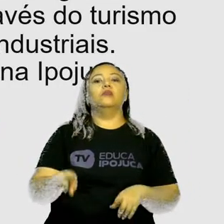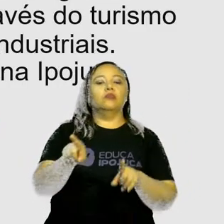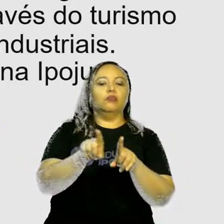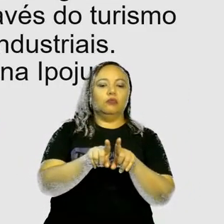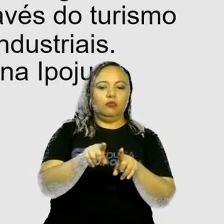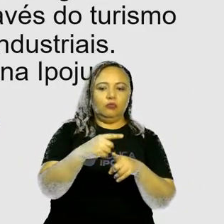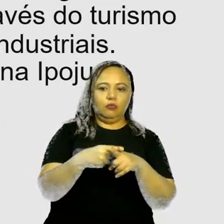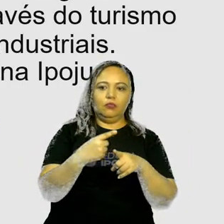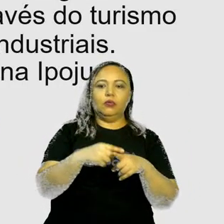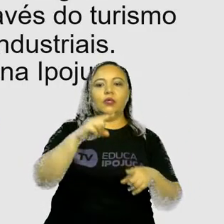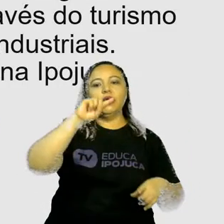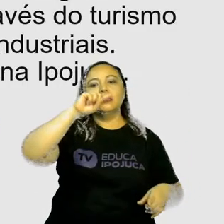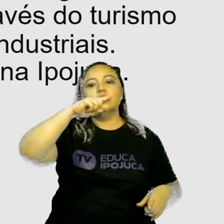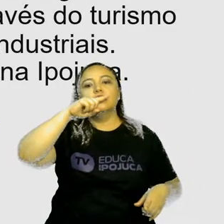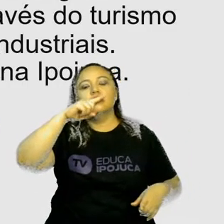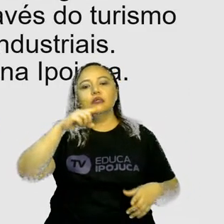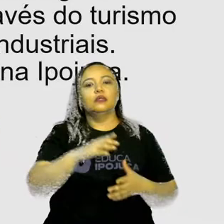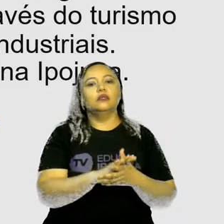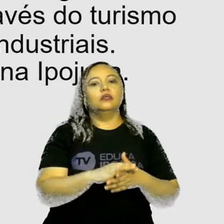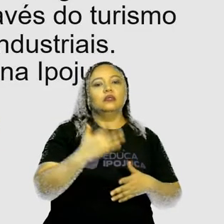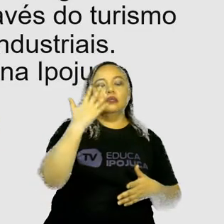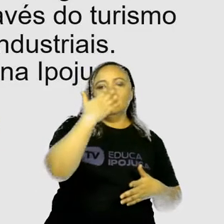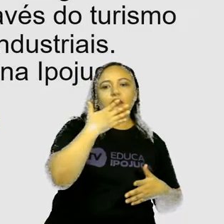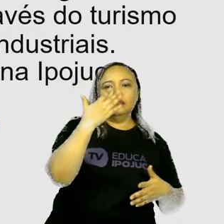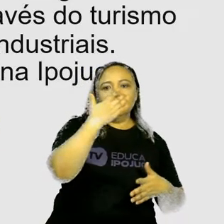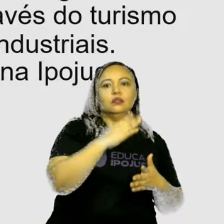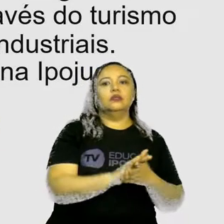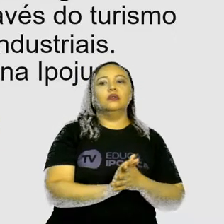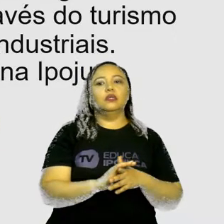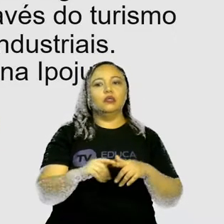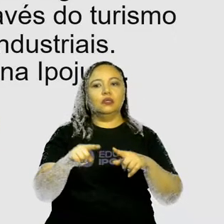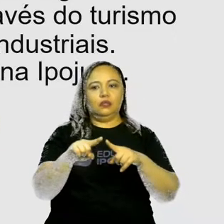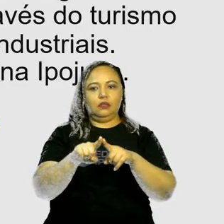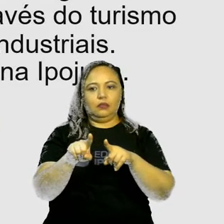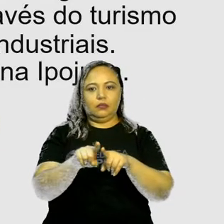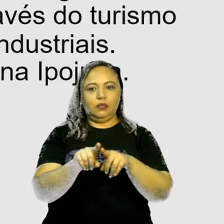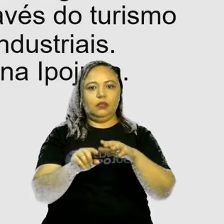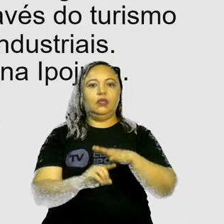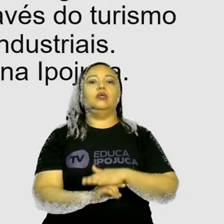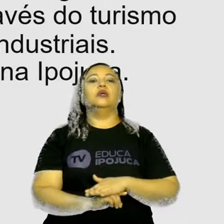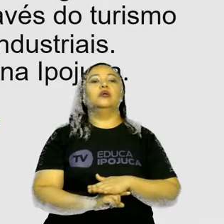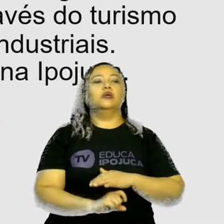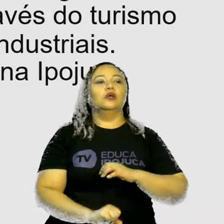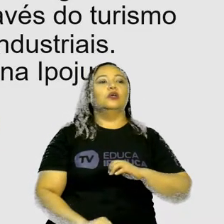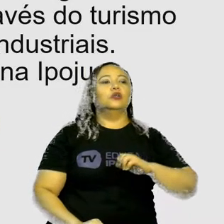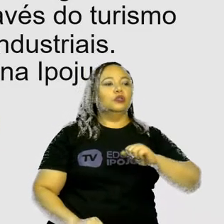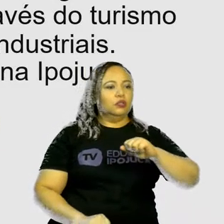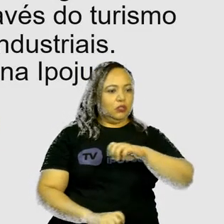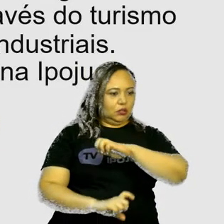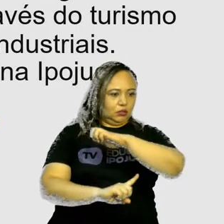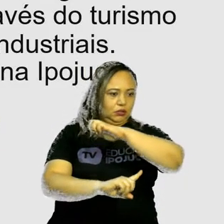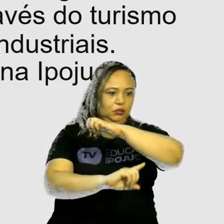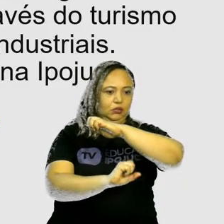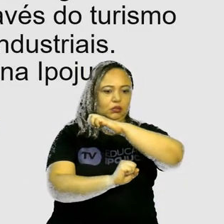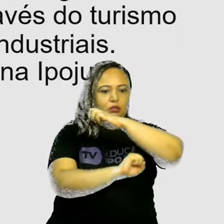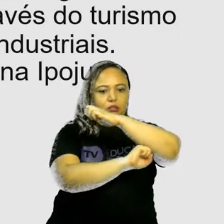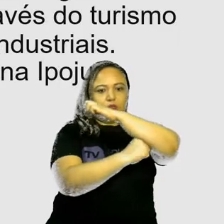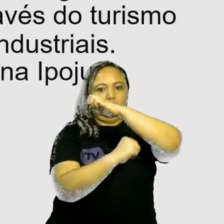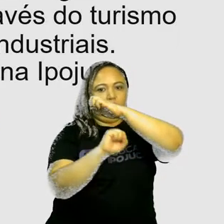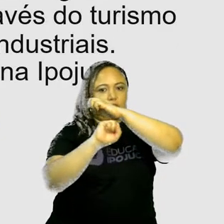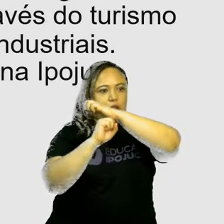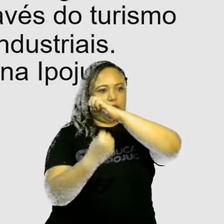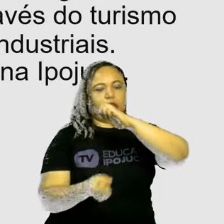de dois portos naturais, Suape e Porto de Galinhas, que atualmente geram muitos